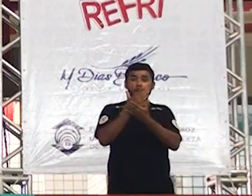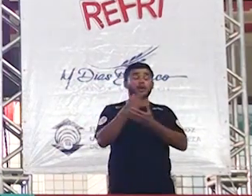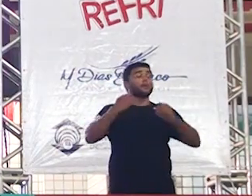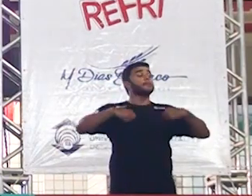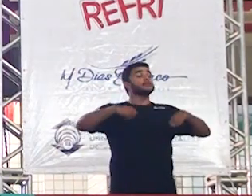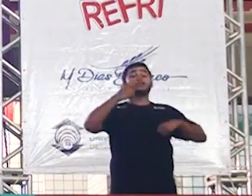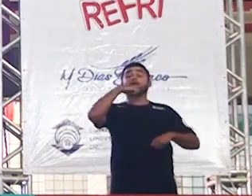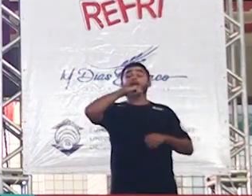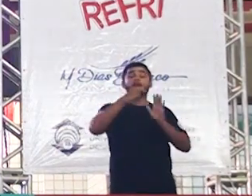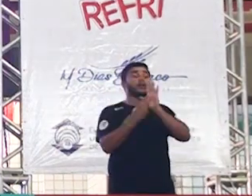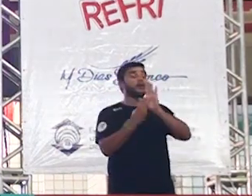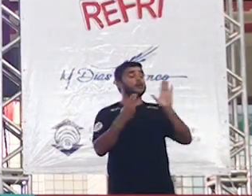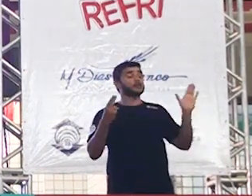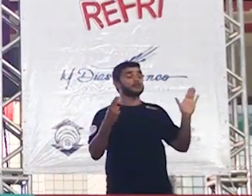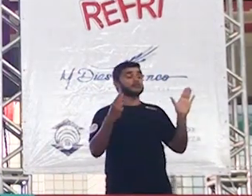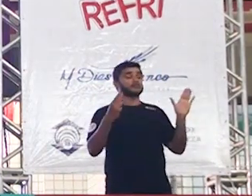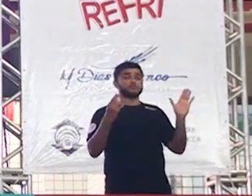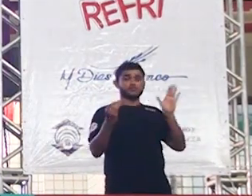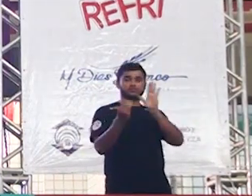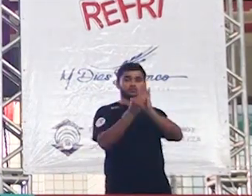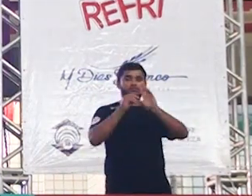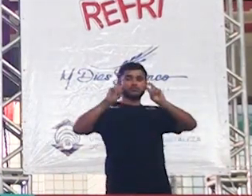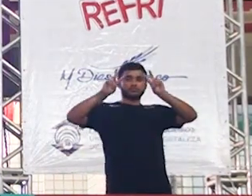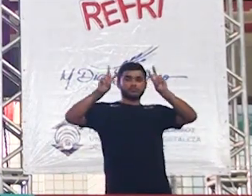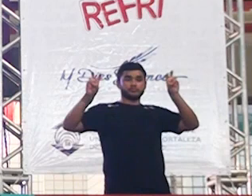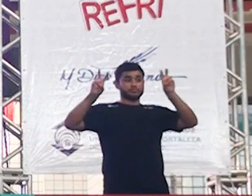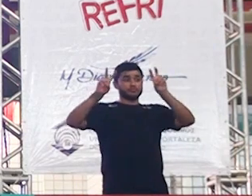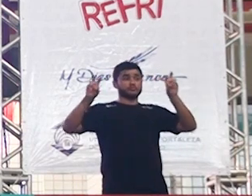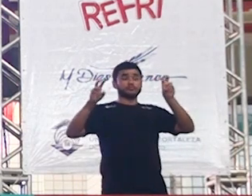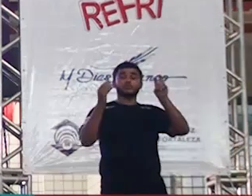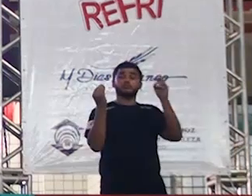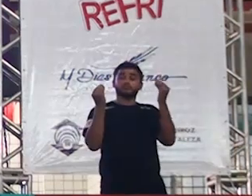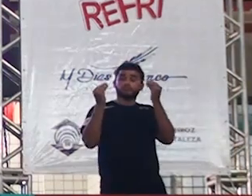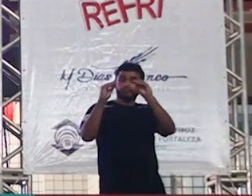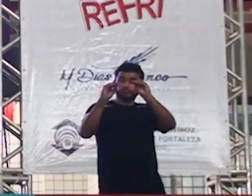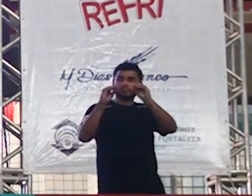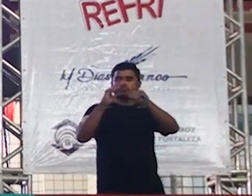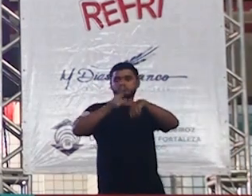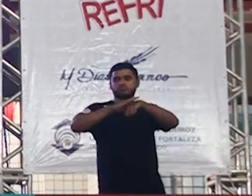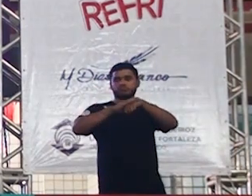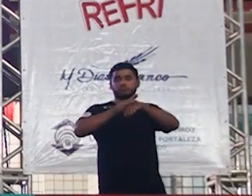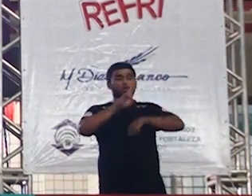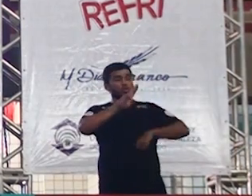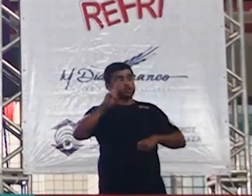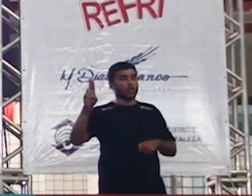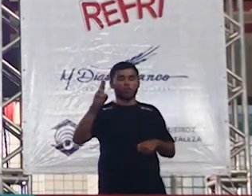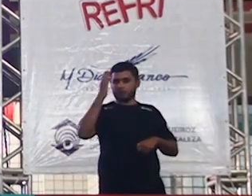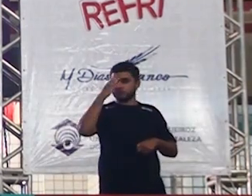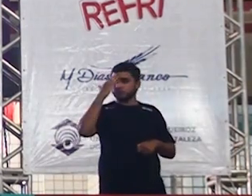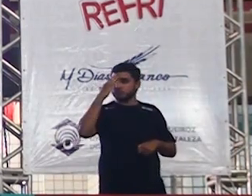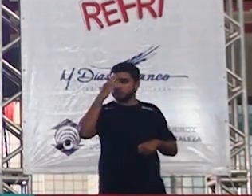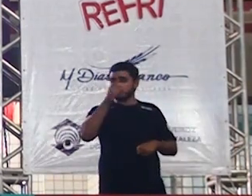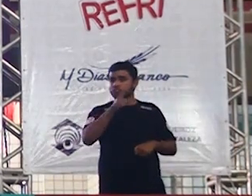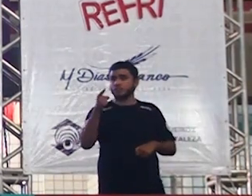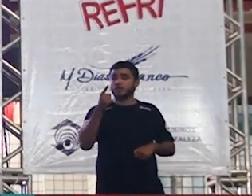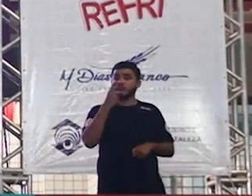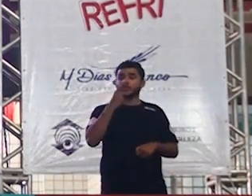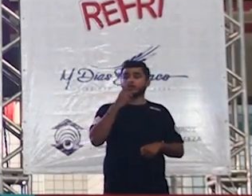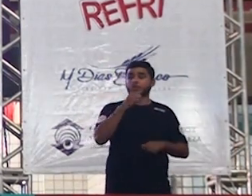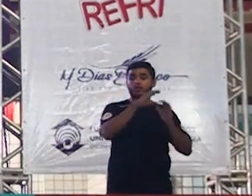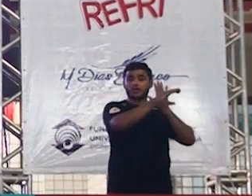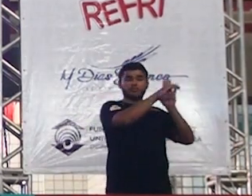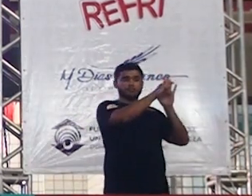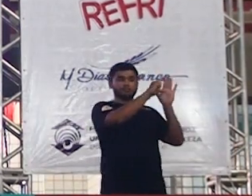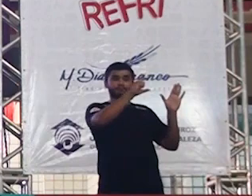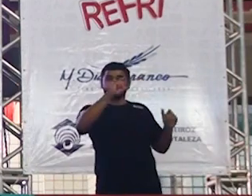dizer de quem é e colocar, entre aspas, o título da música, do livro ou do filme, tá? Porque você está fazendo o quê?